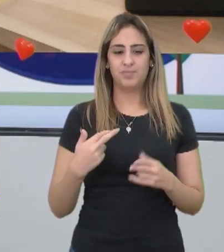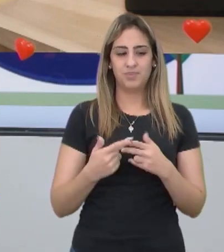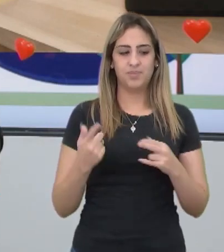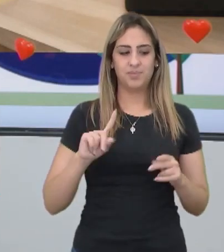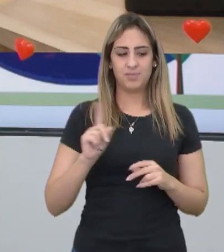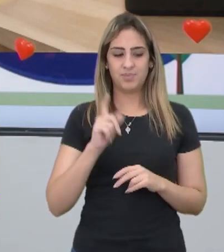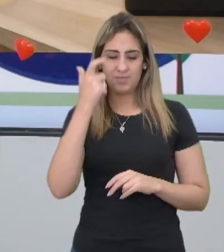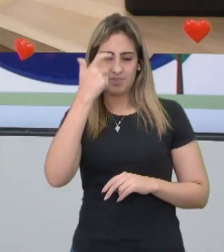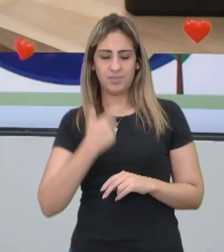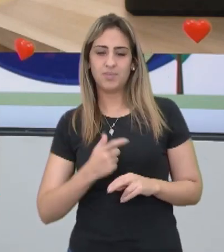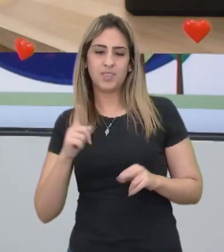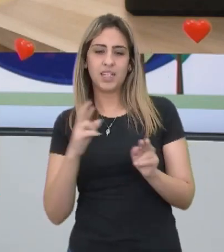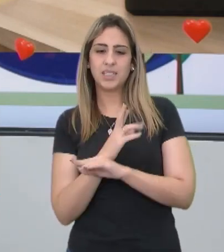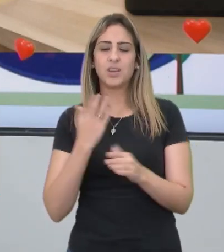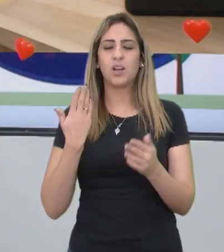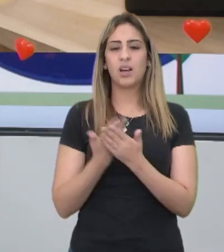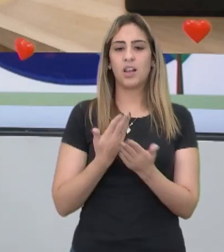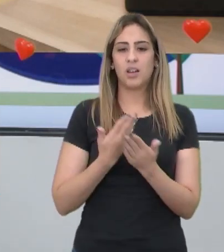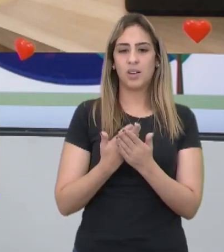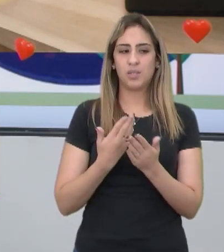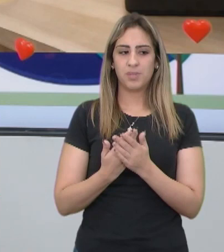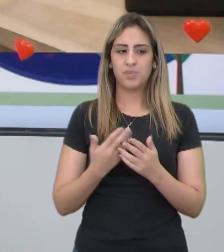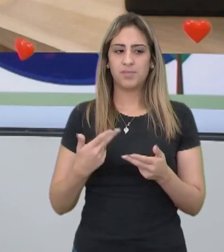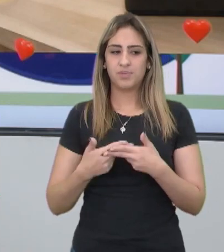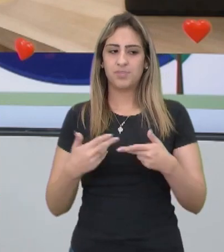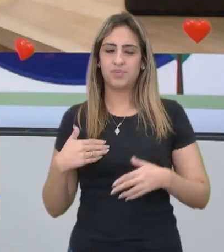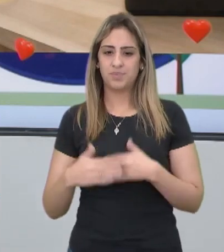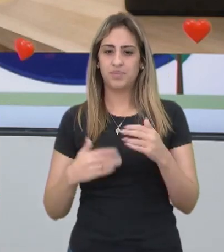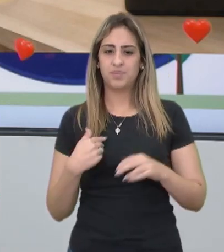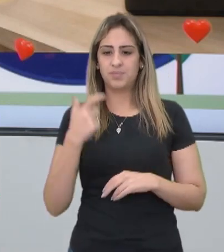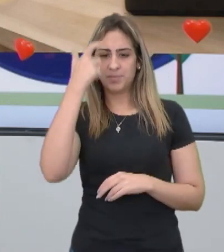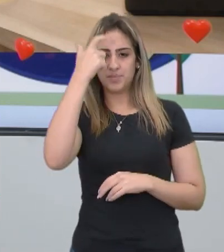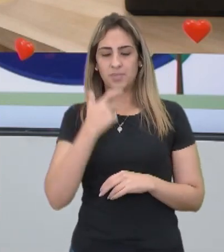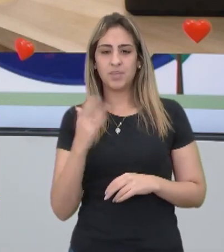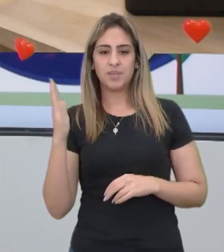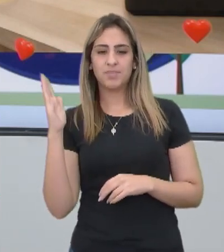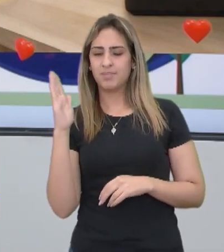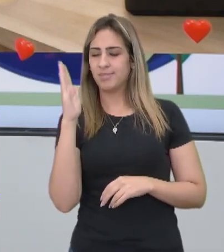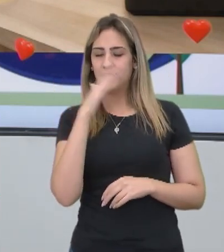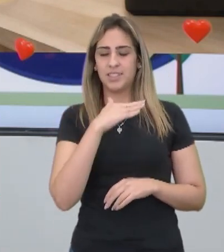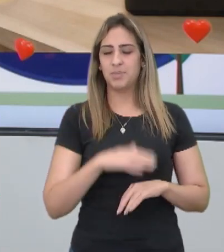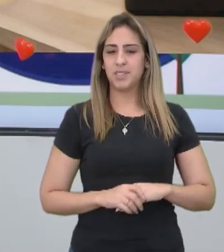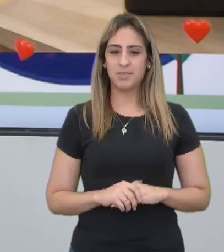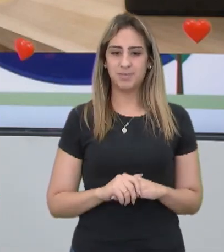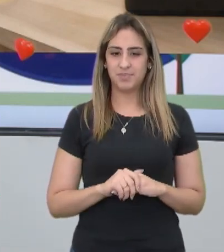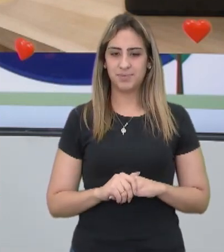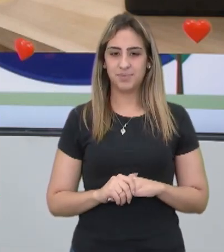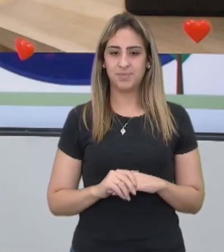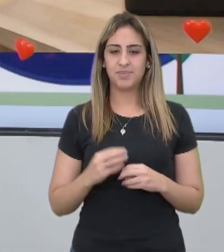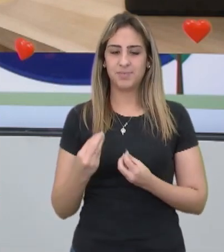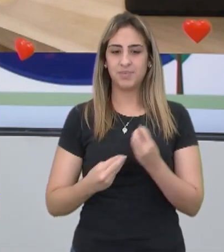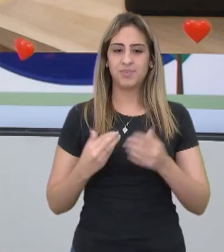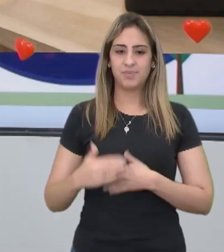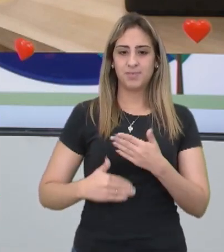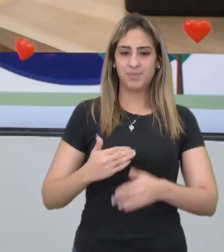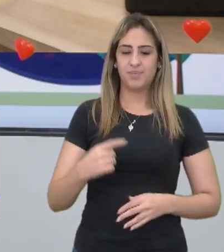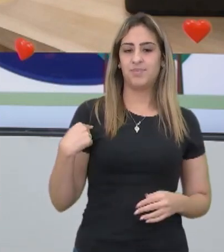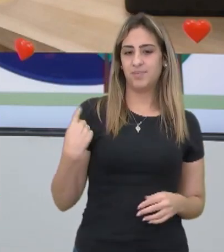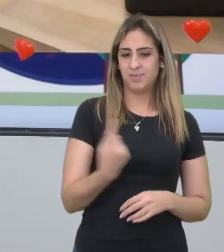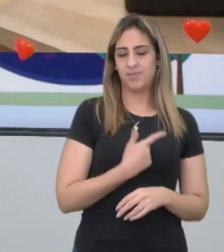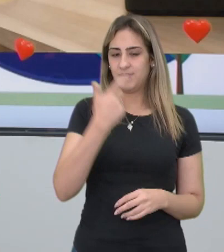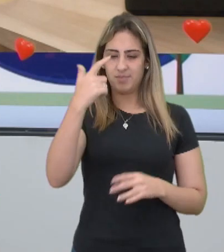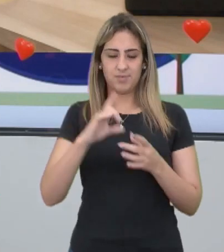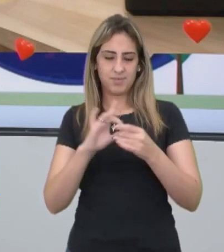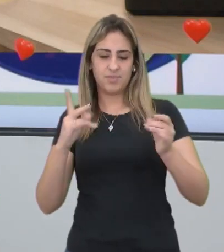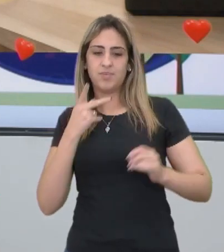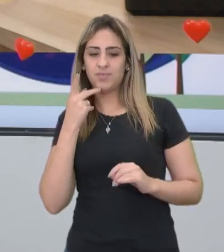não era em relação à aula, foi simplesmente maldade e racismo. Tanto que eu não deixei